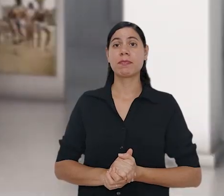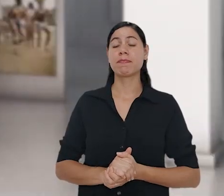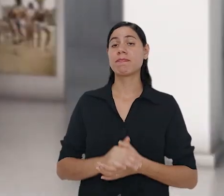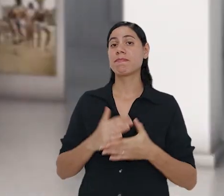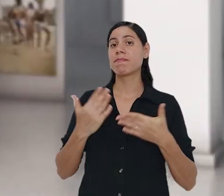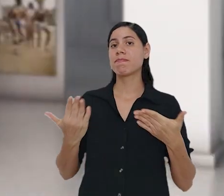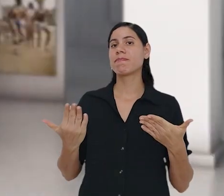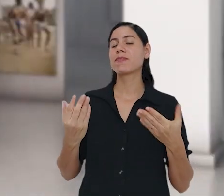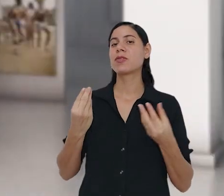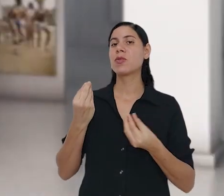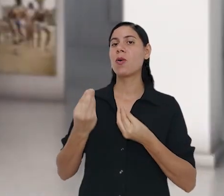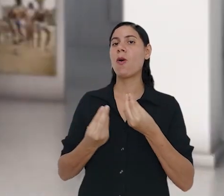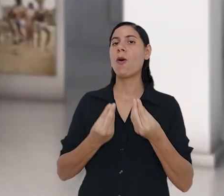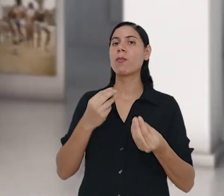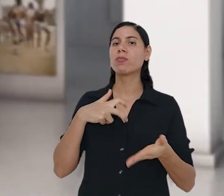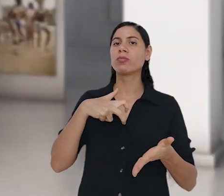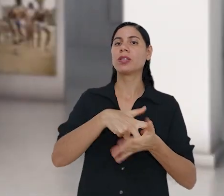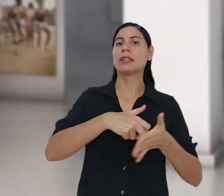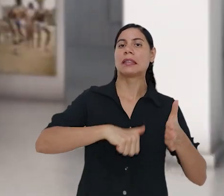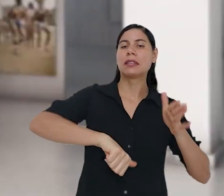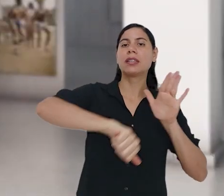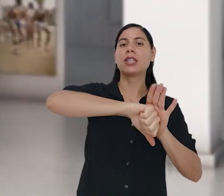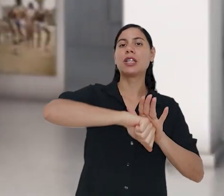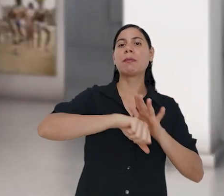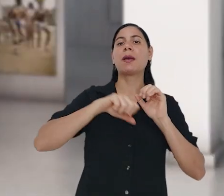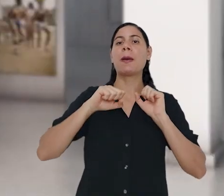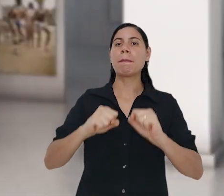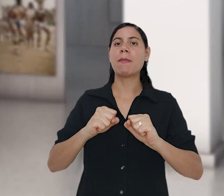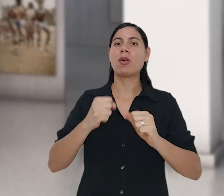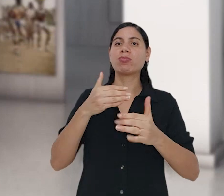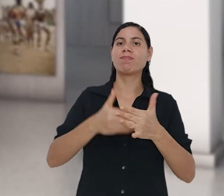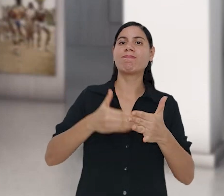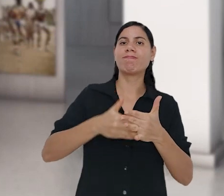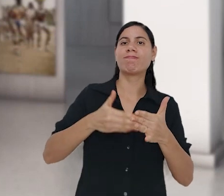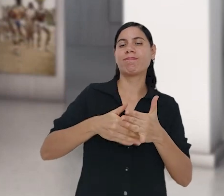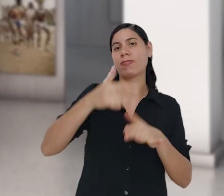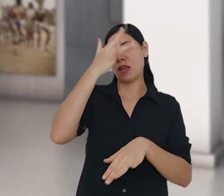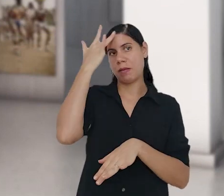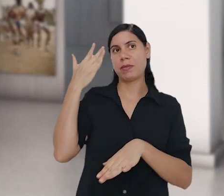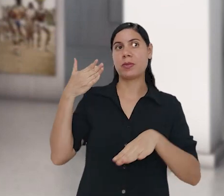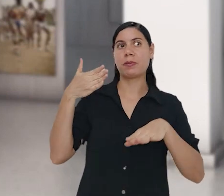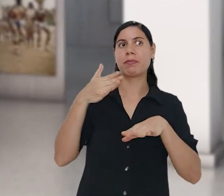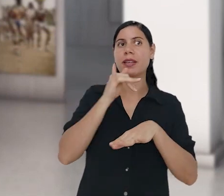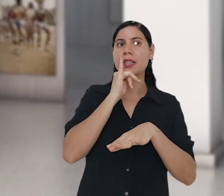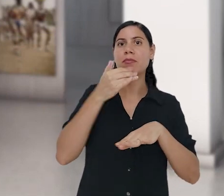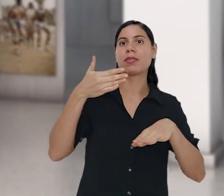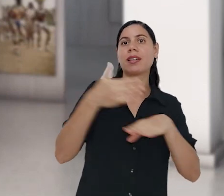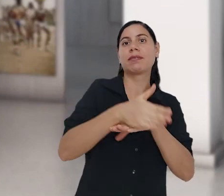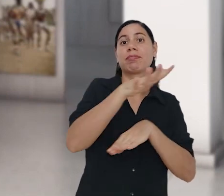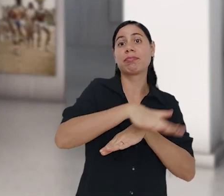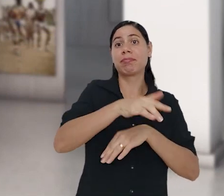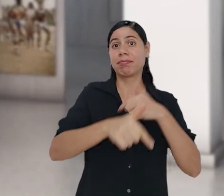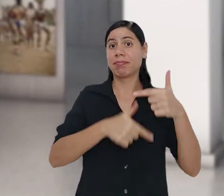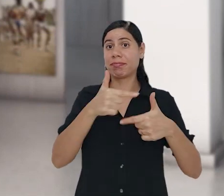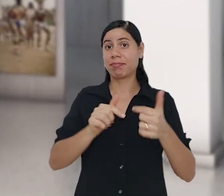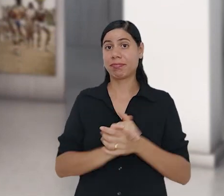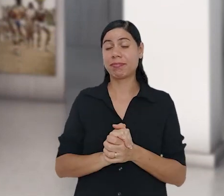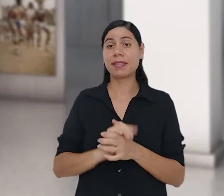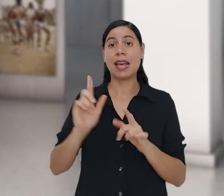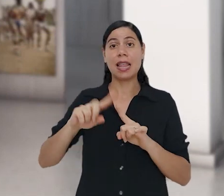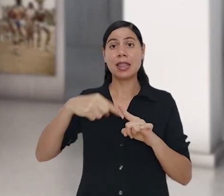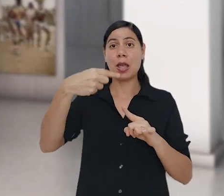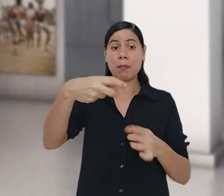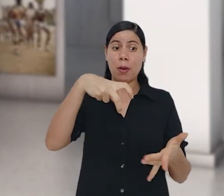Até que ponto uma condenação criminal pode restringir o acesso de uma pessoa, por exemplo, ao trabalho? Afinal, depois de